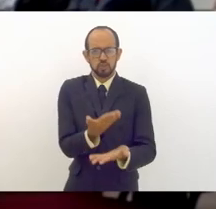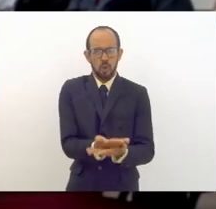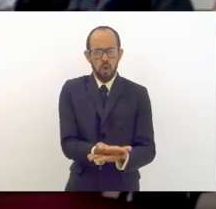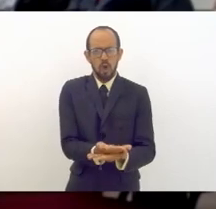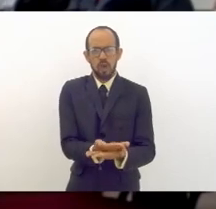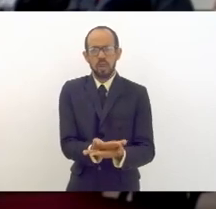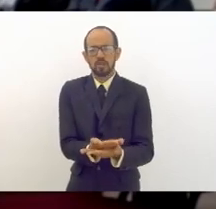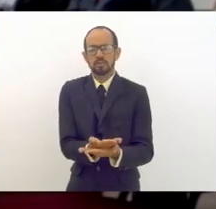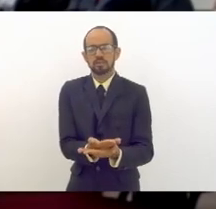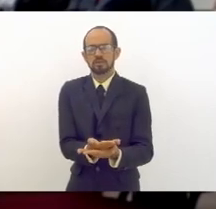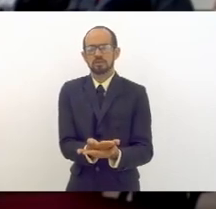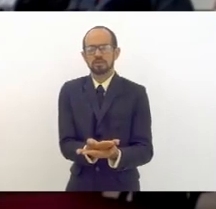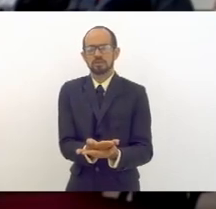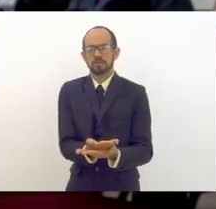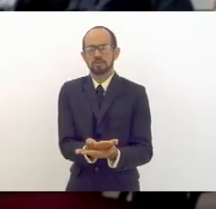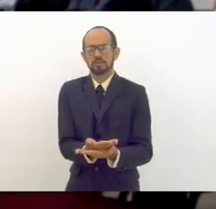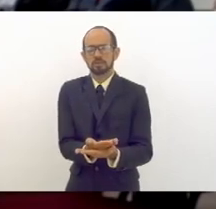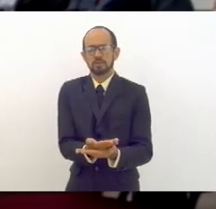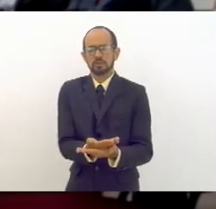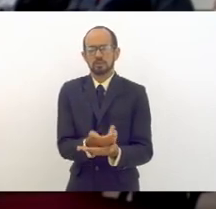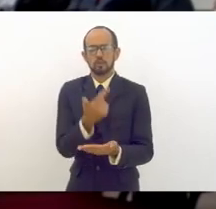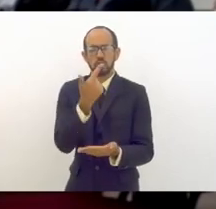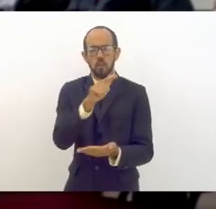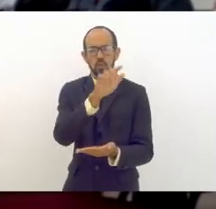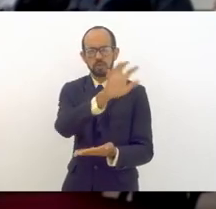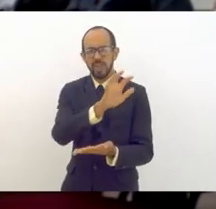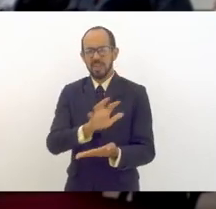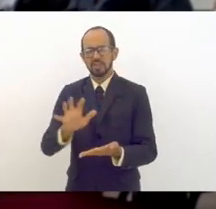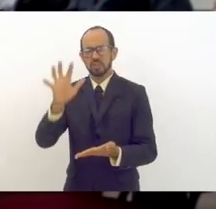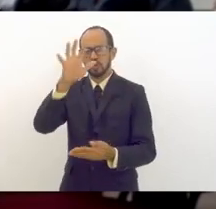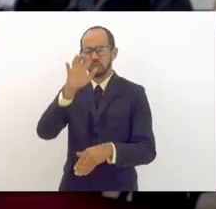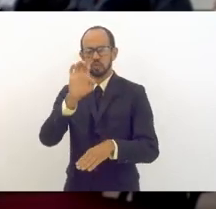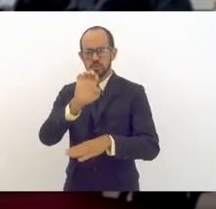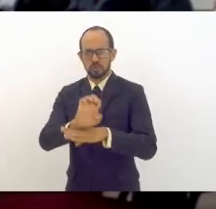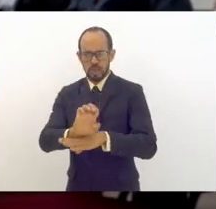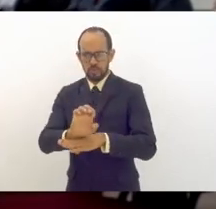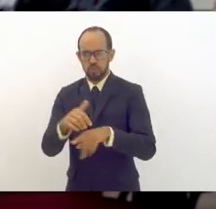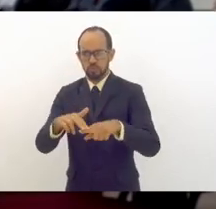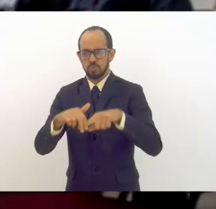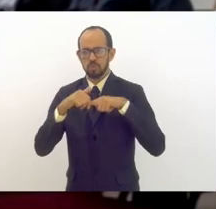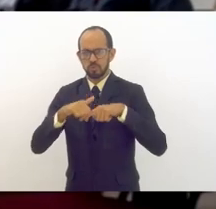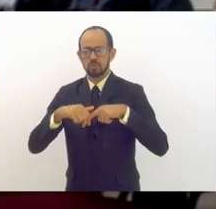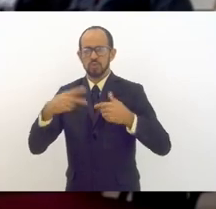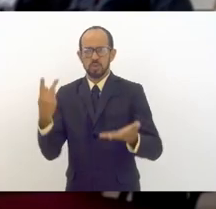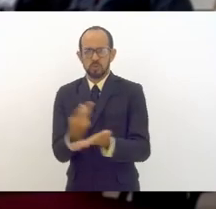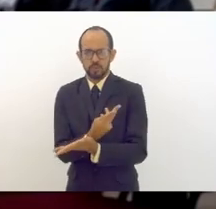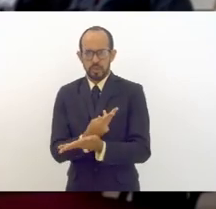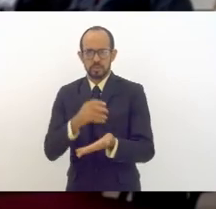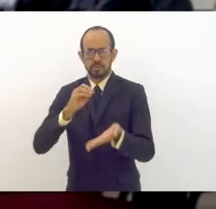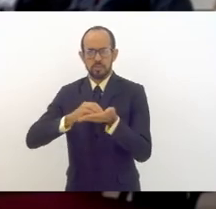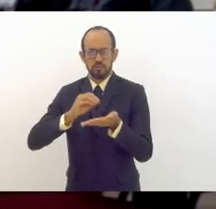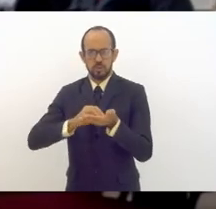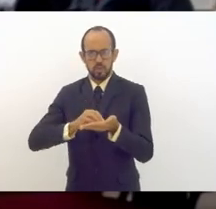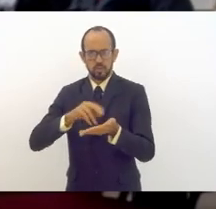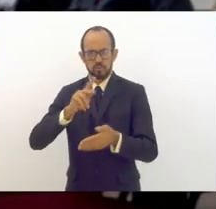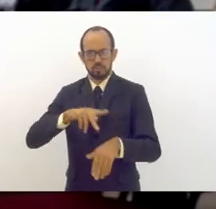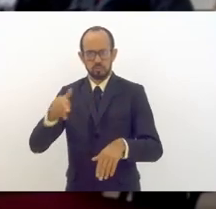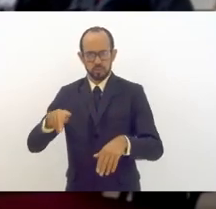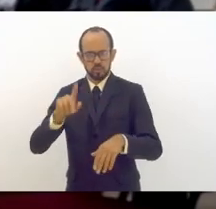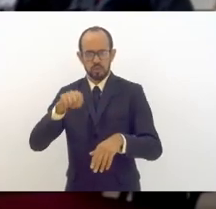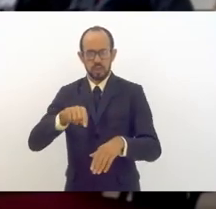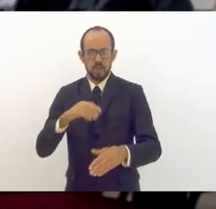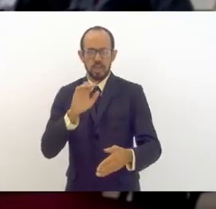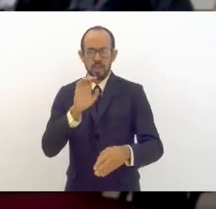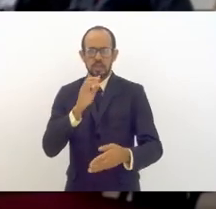do estado. E por isso a gente tem esse número de vagas ociosas anualmente. São escolas